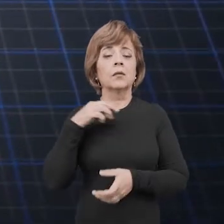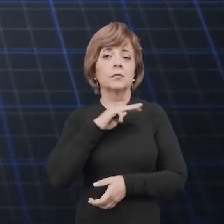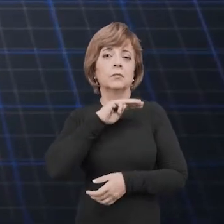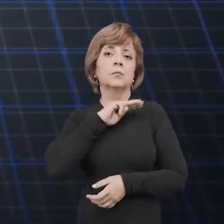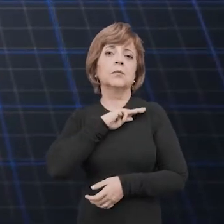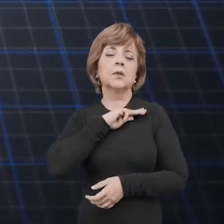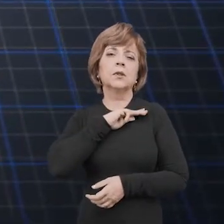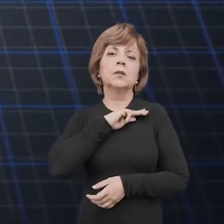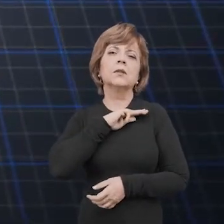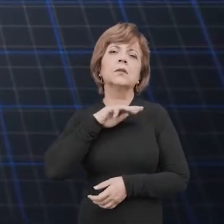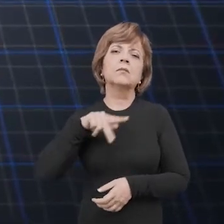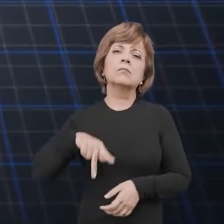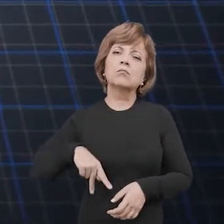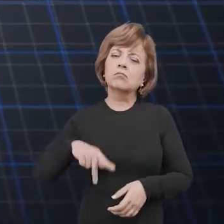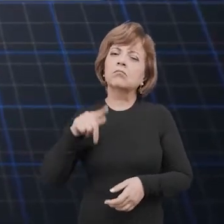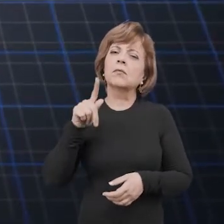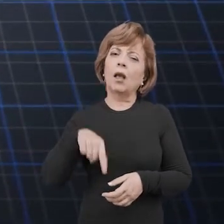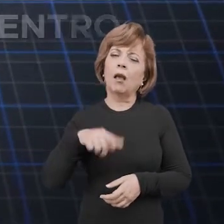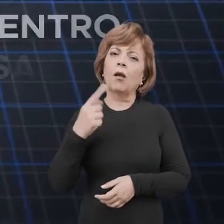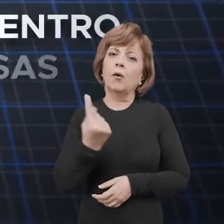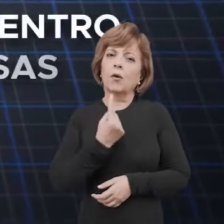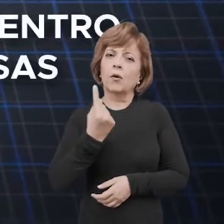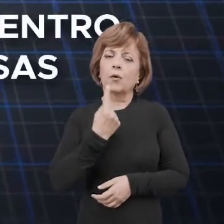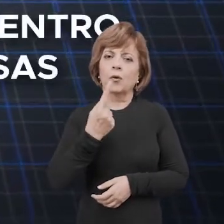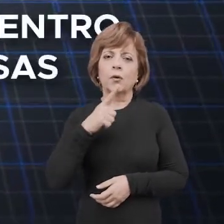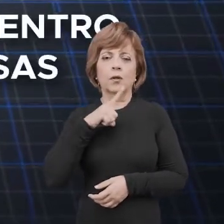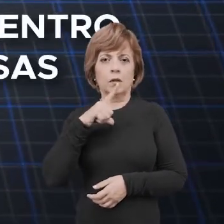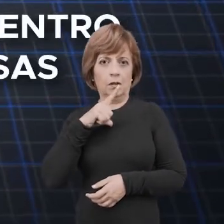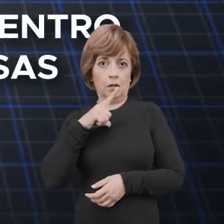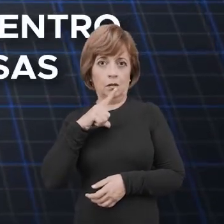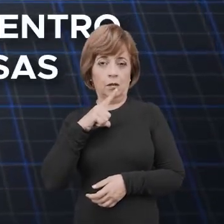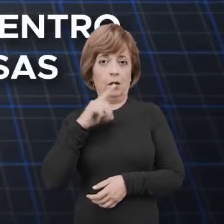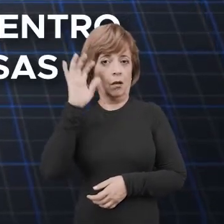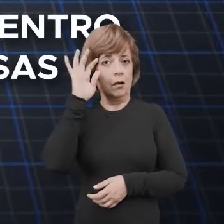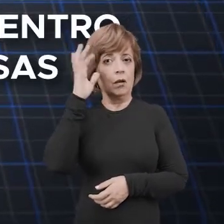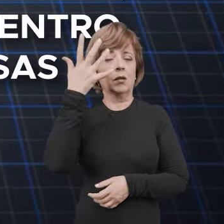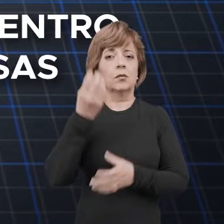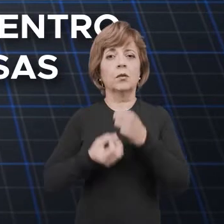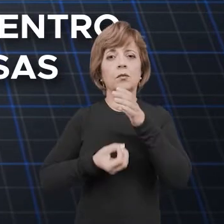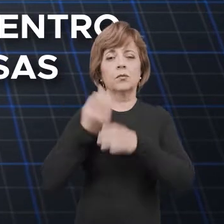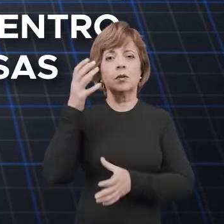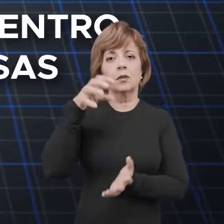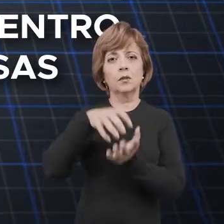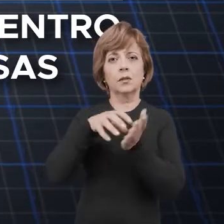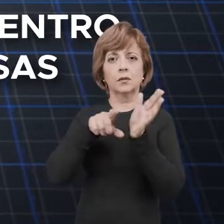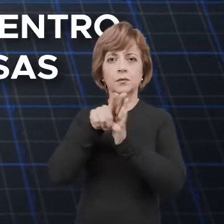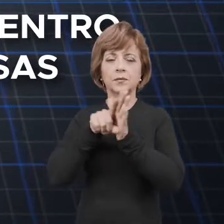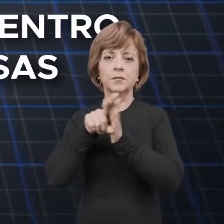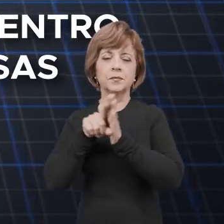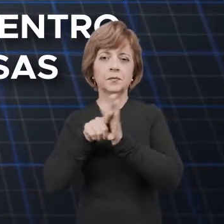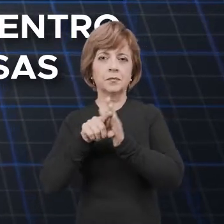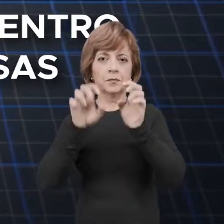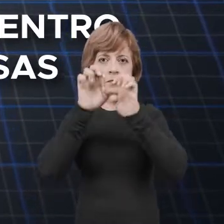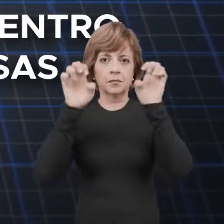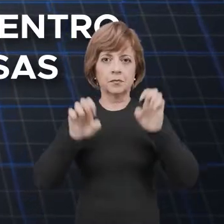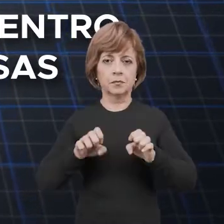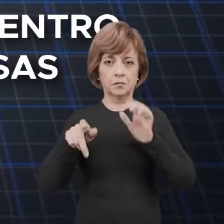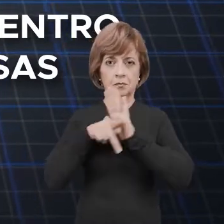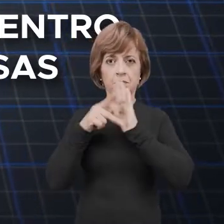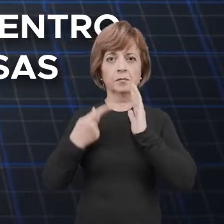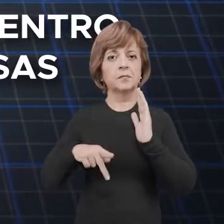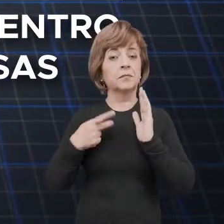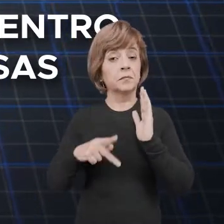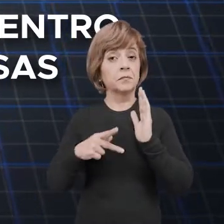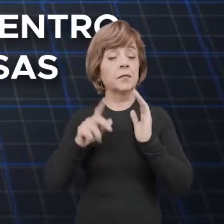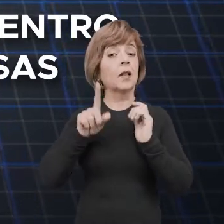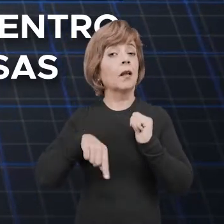de Janeiro é o único Ministério Público do Brasil que teve essa decisão de fundar um centro de pesquisa dentro da sua estrutura e que